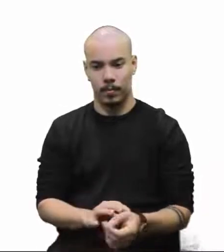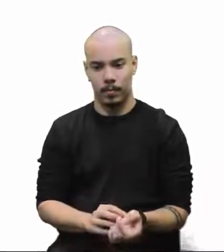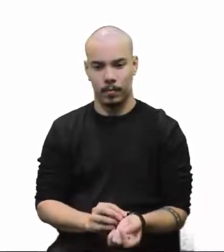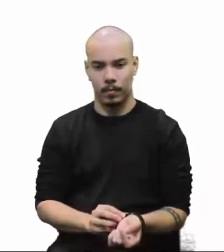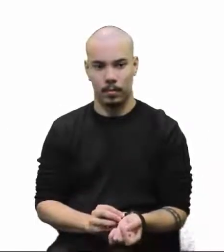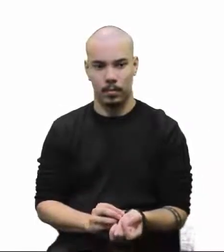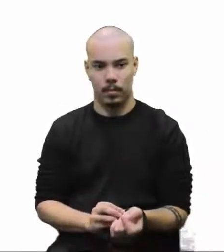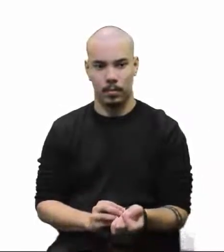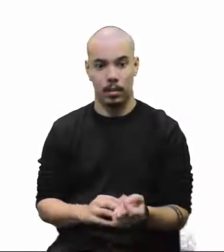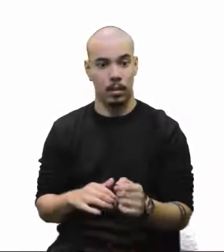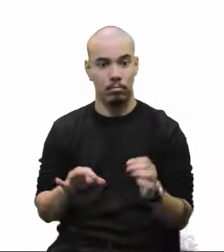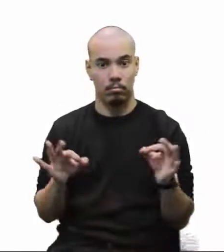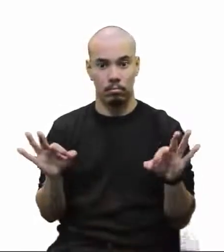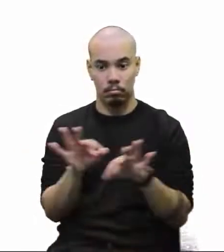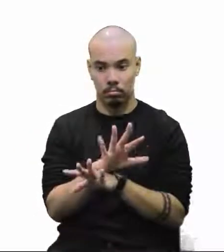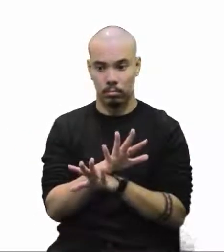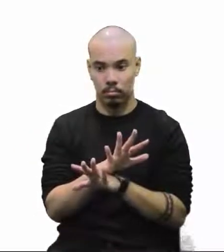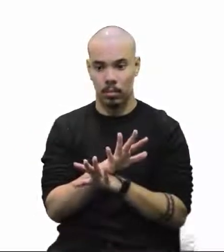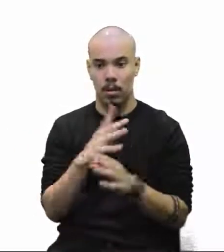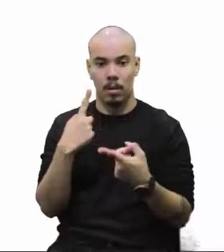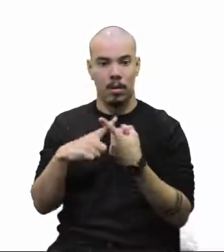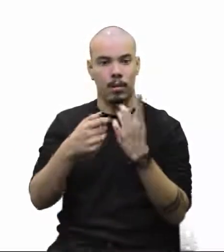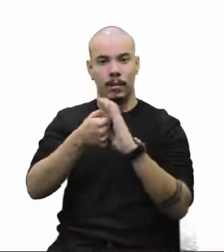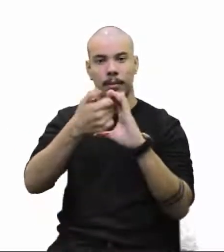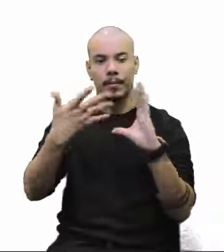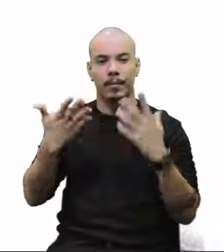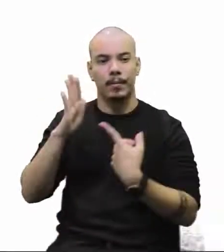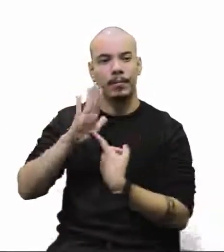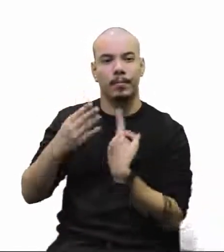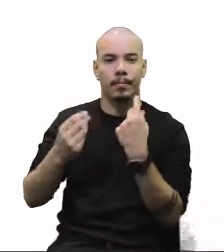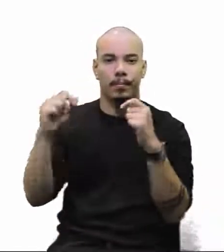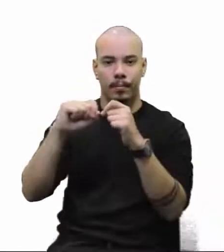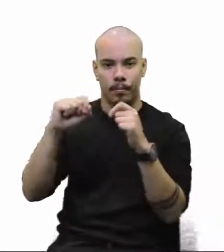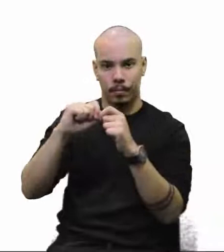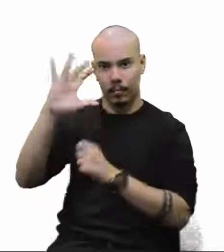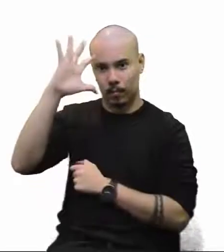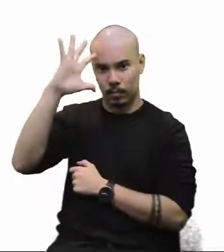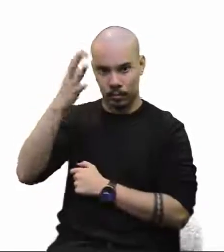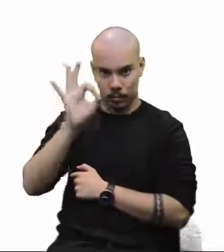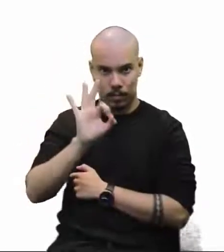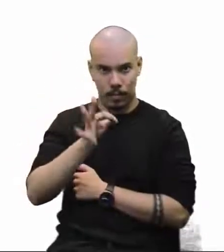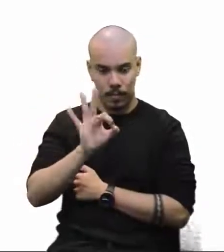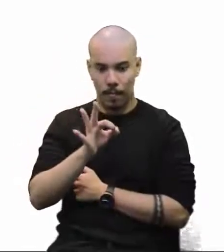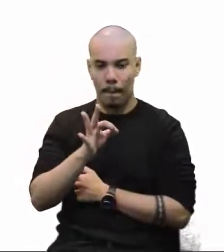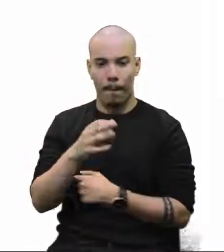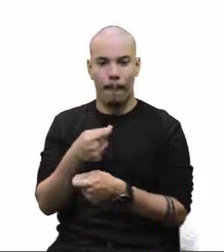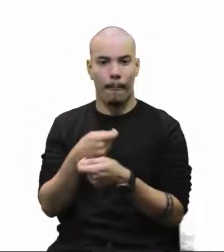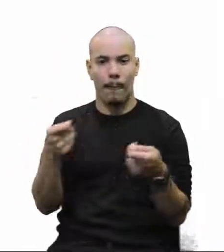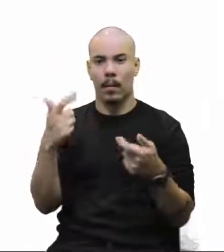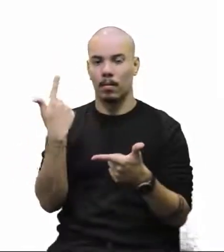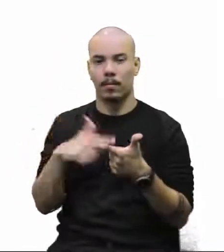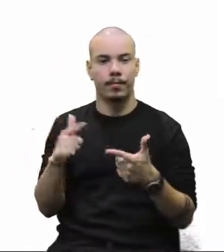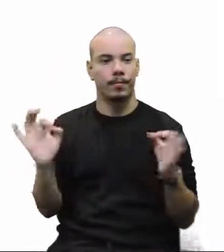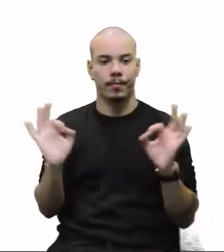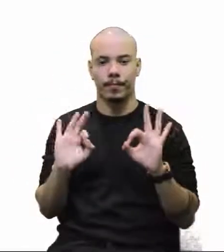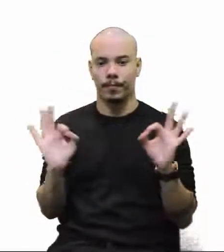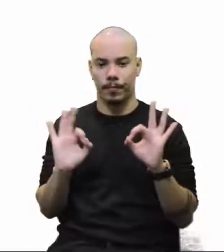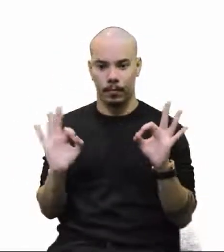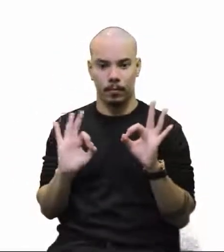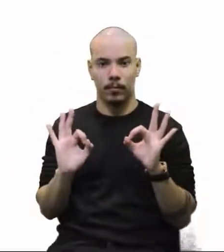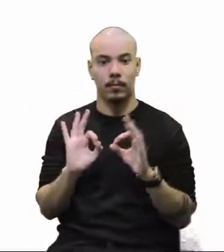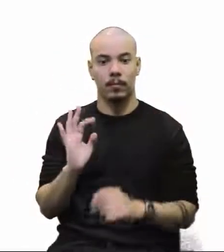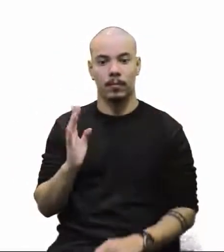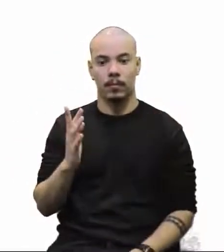Bom, então aí, tranquilo, né? Caracterização, mostrando como foi feito aí. Então, não tem problema nenhum. Este